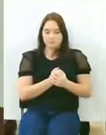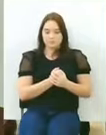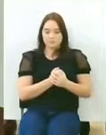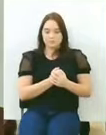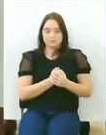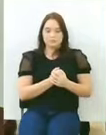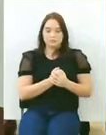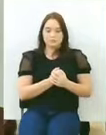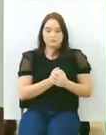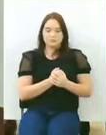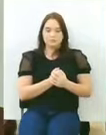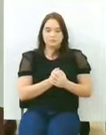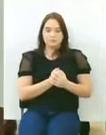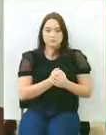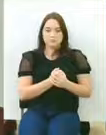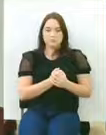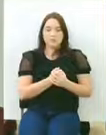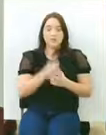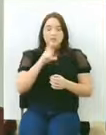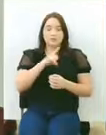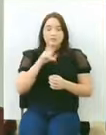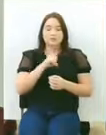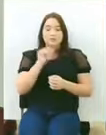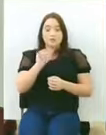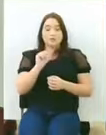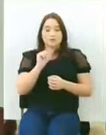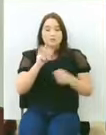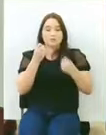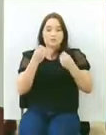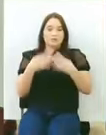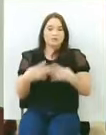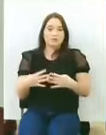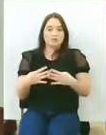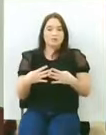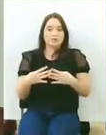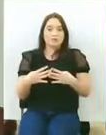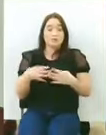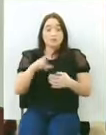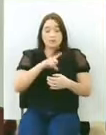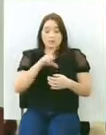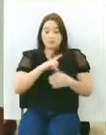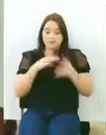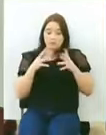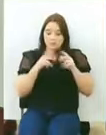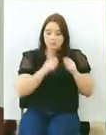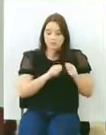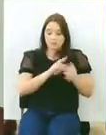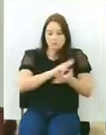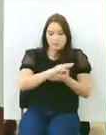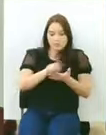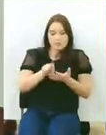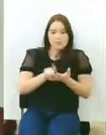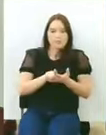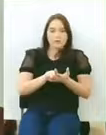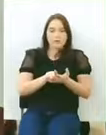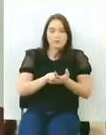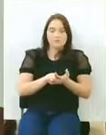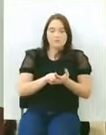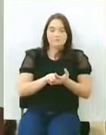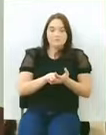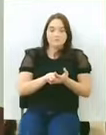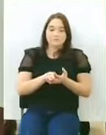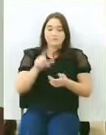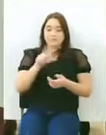português tipografia. A tipografia são as gráficas, e os tipos eram